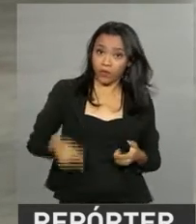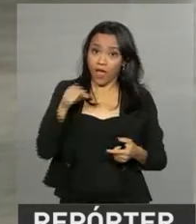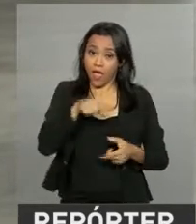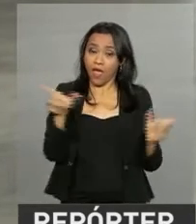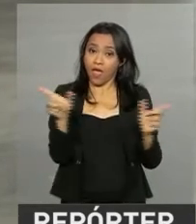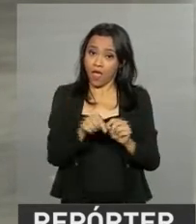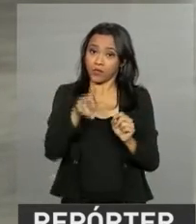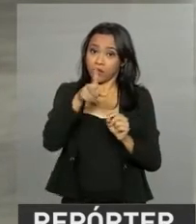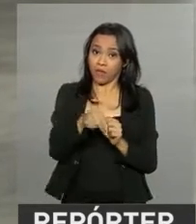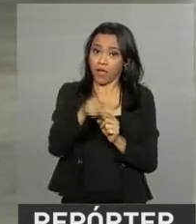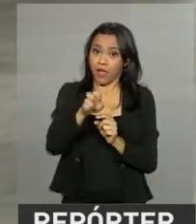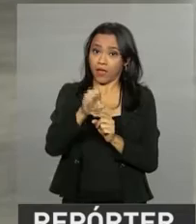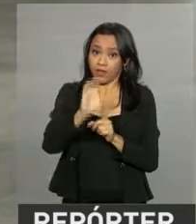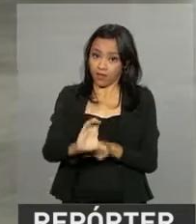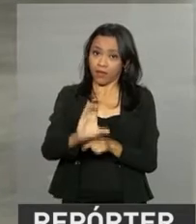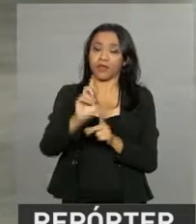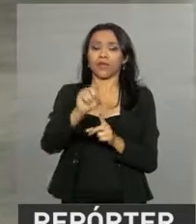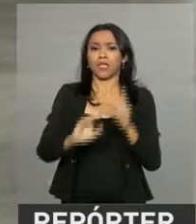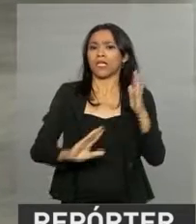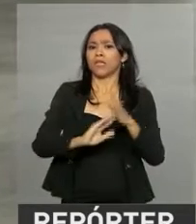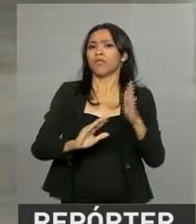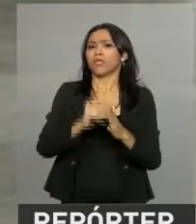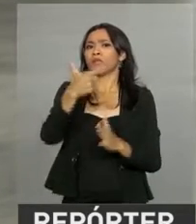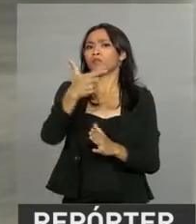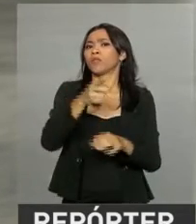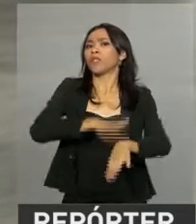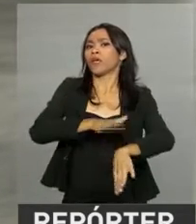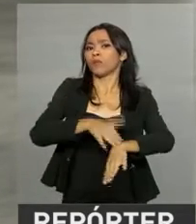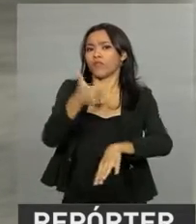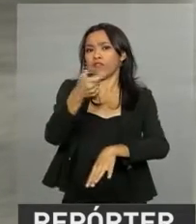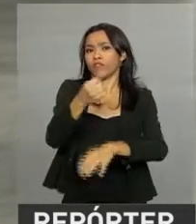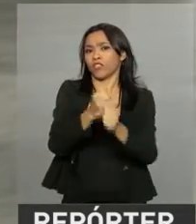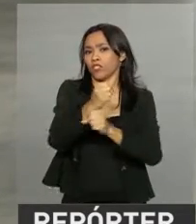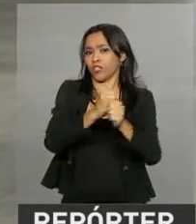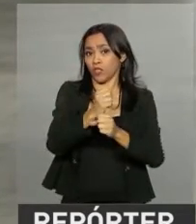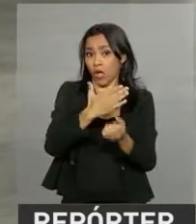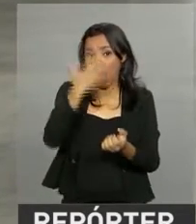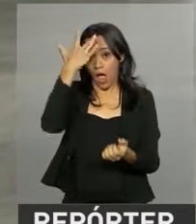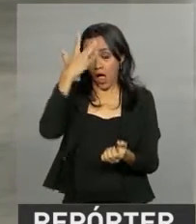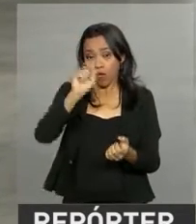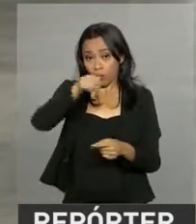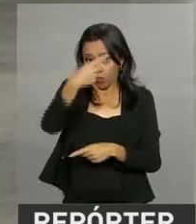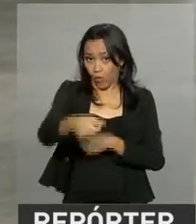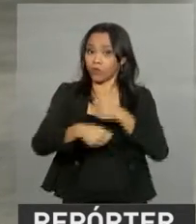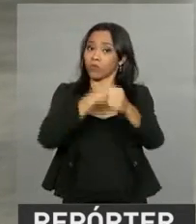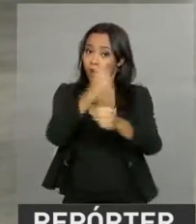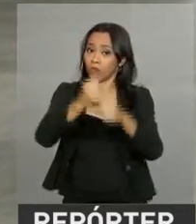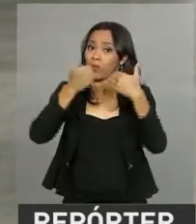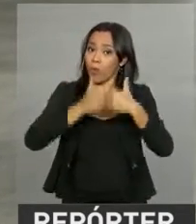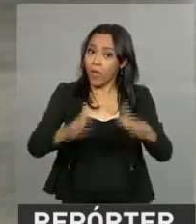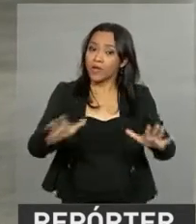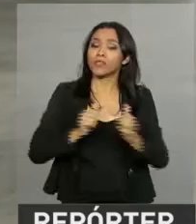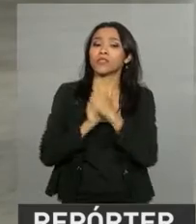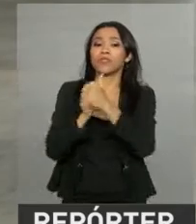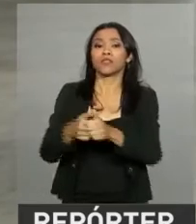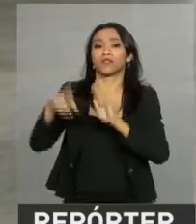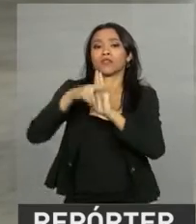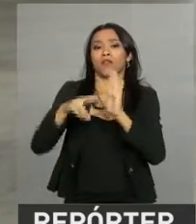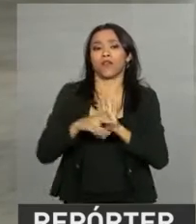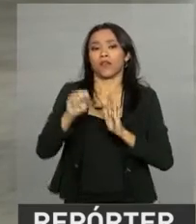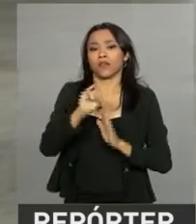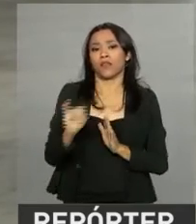ela fixa um limite de gastos por 20 anos a partir do ano que vem com base na inflação oficial do ano